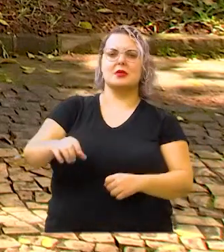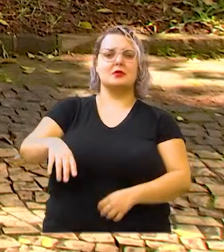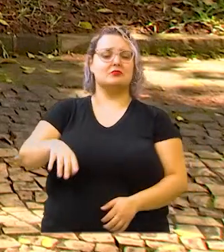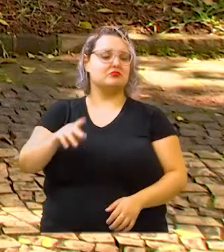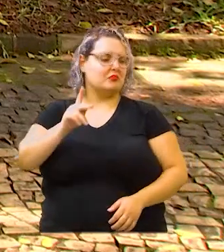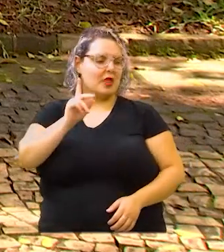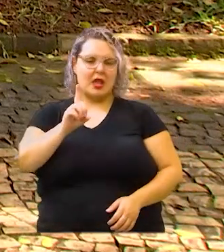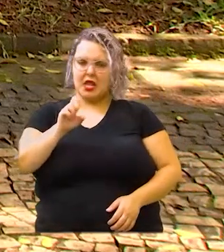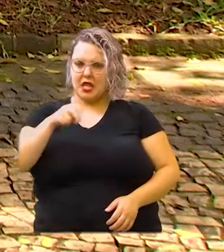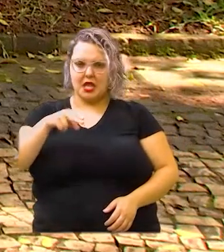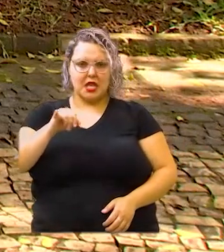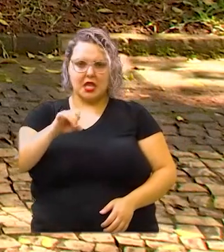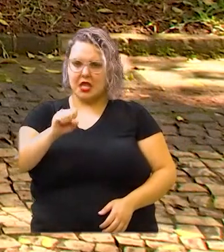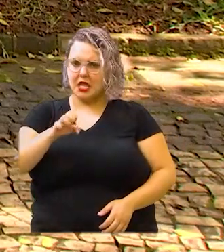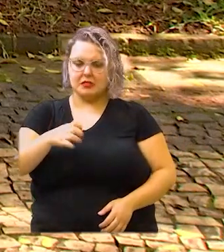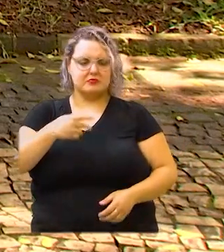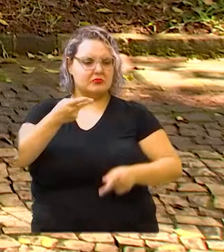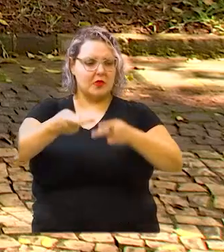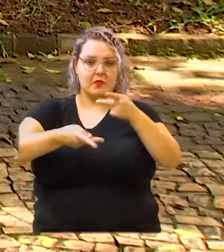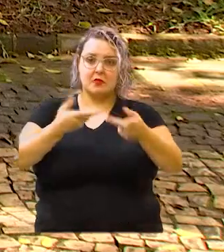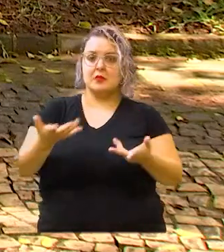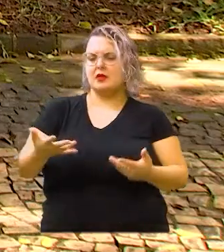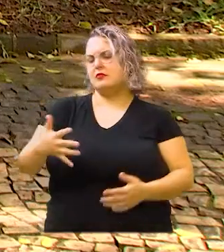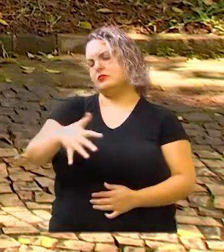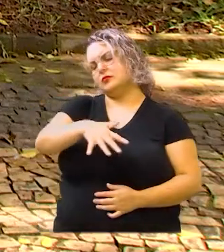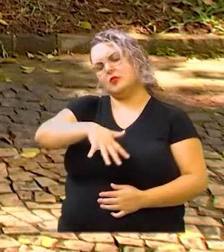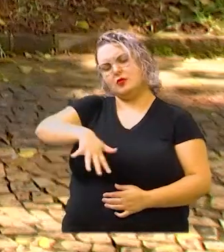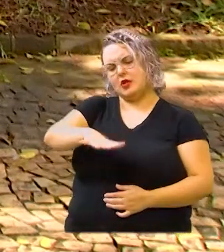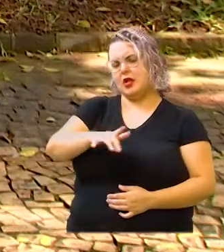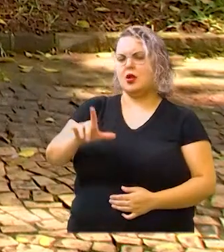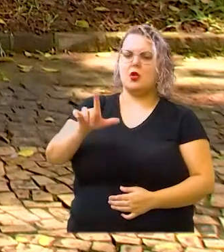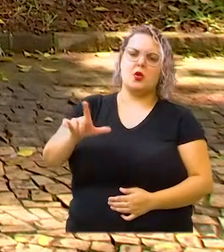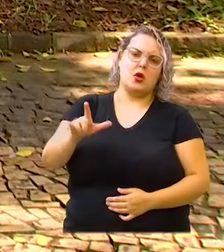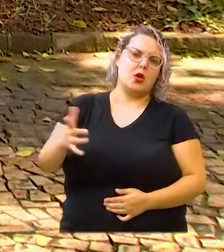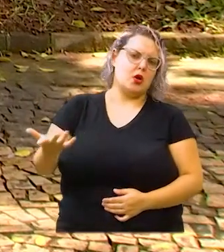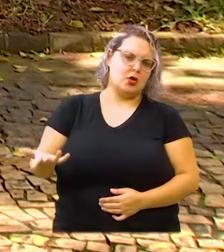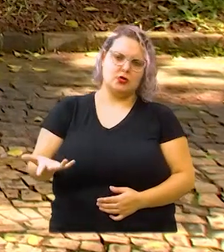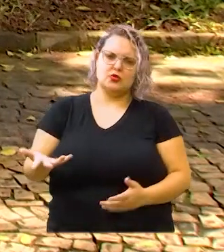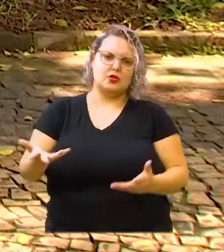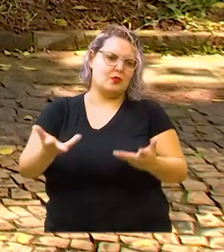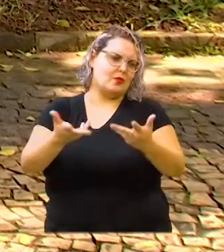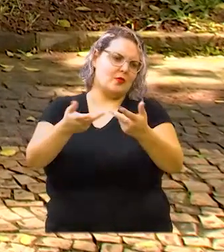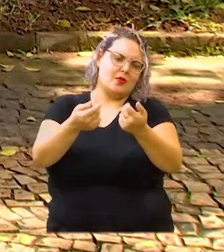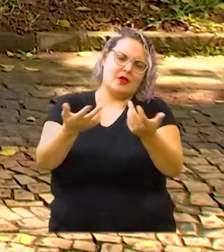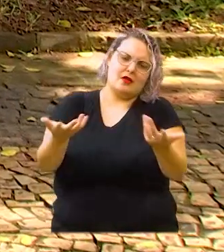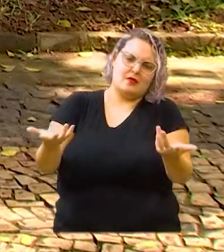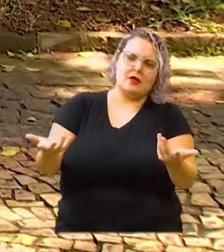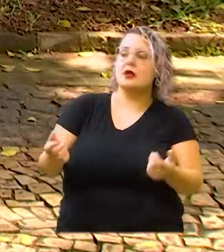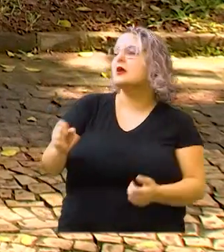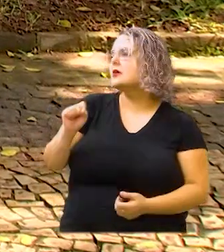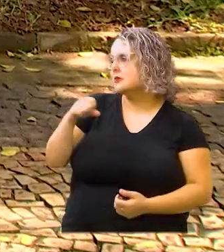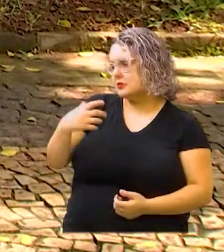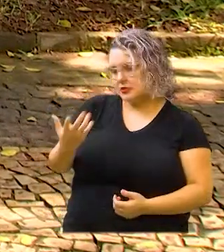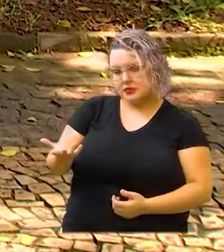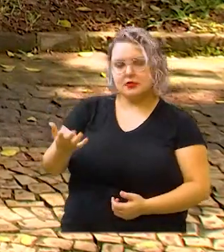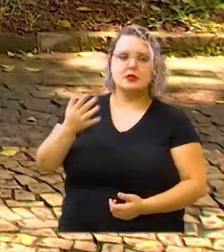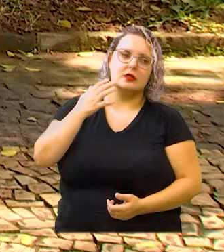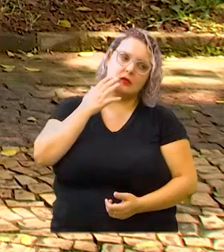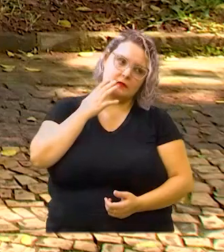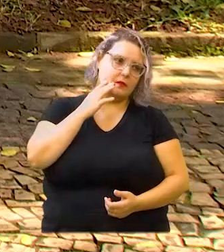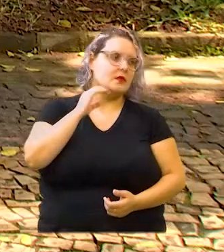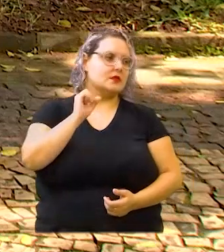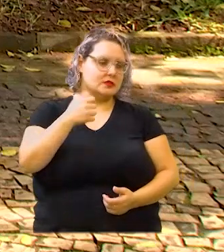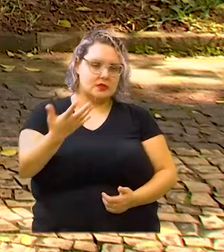é? Falando, evidentemente, a gente está num ambiente aqui, não é? Maravilhoso, né? Um ambiente bem verde